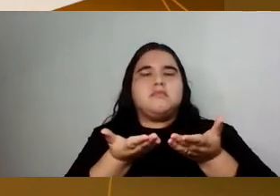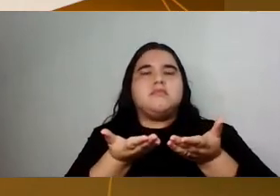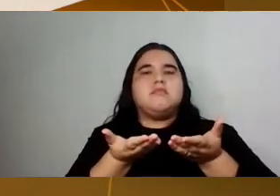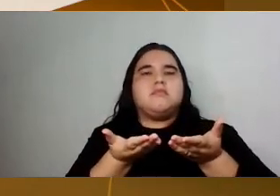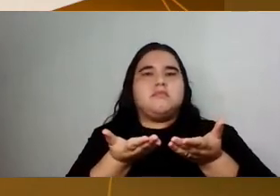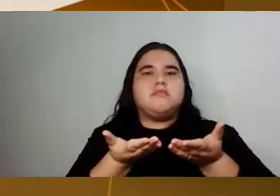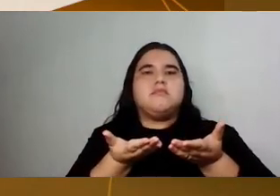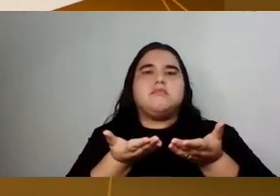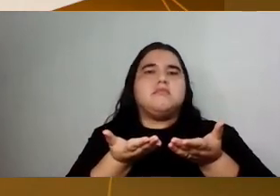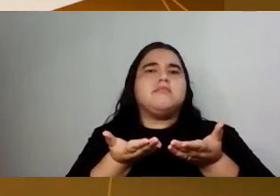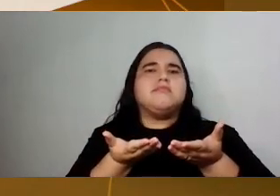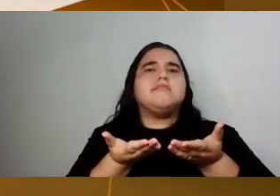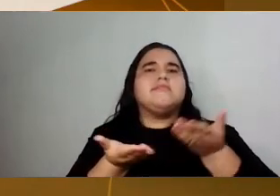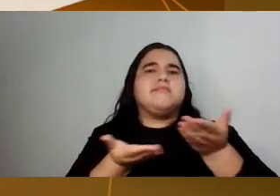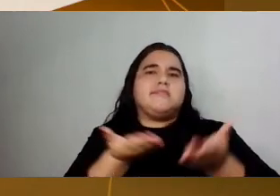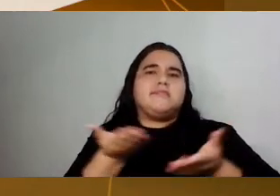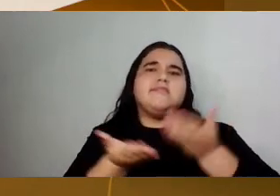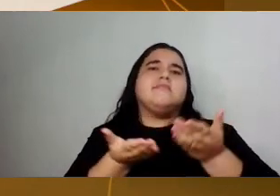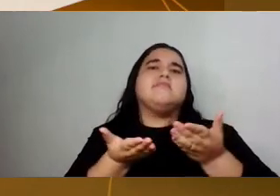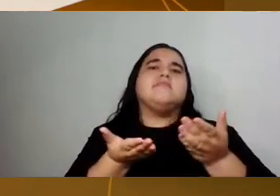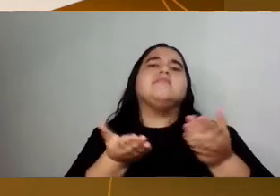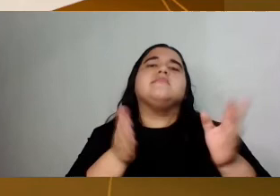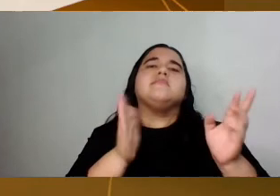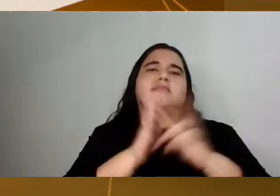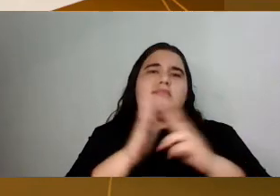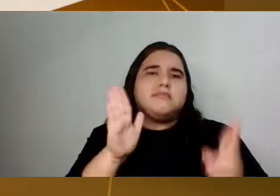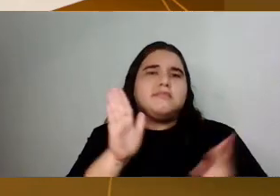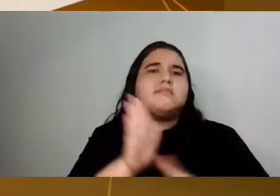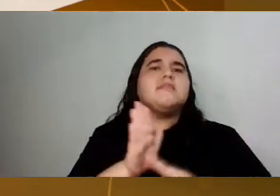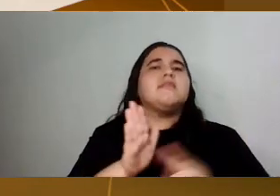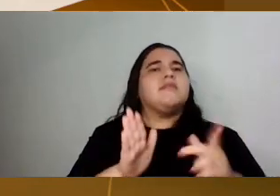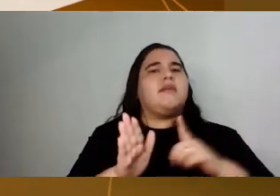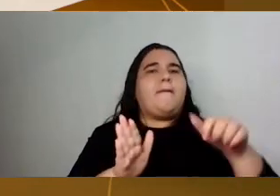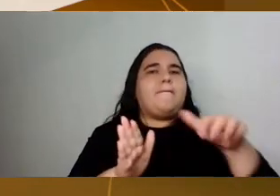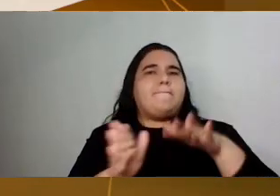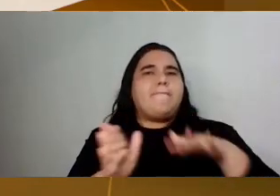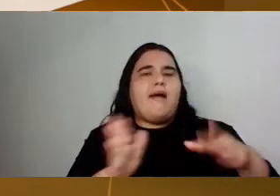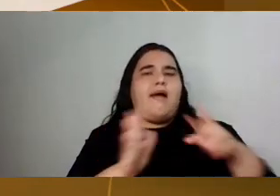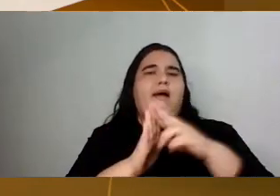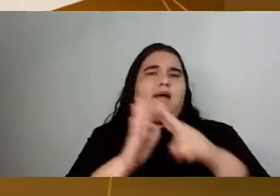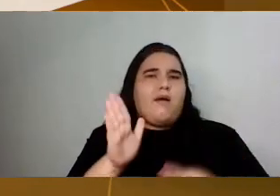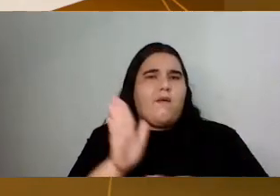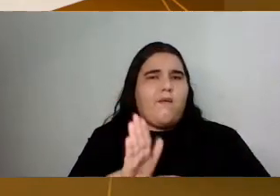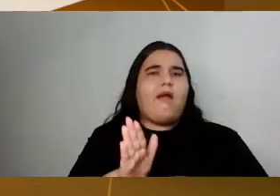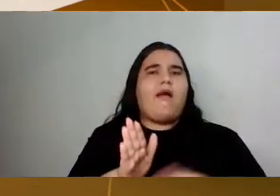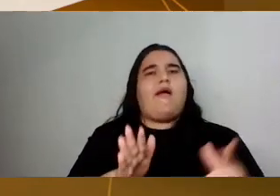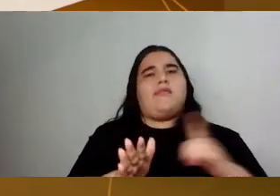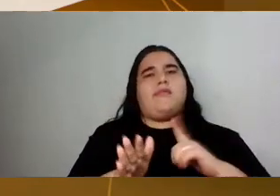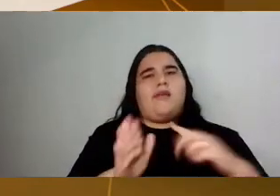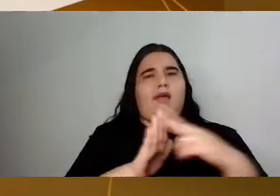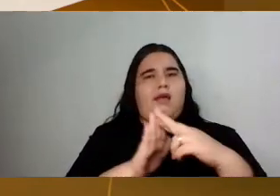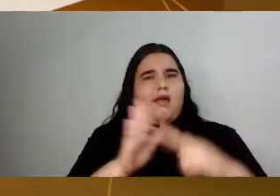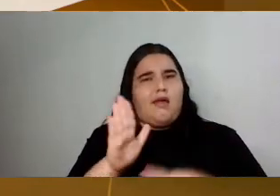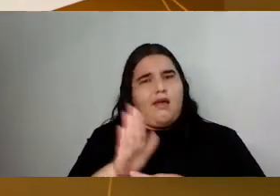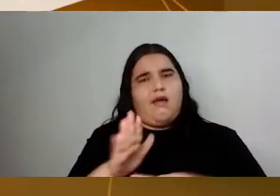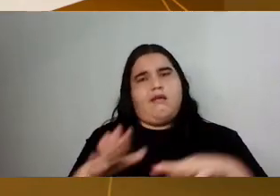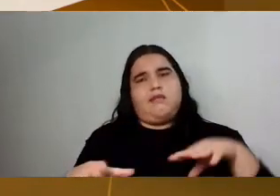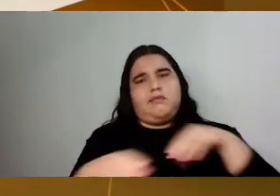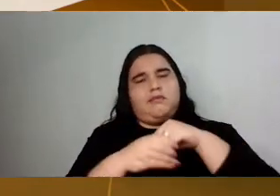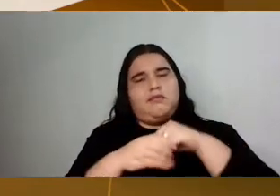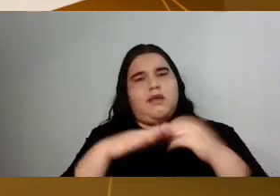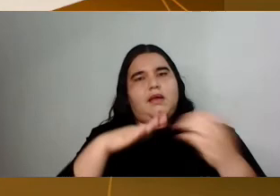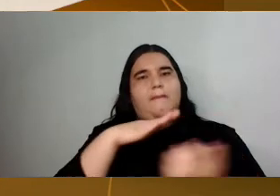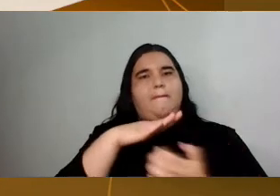tem que atender à regulação, né? A gente está no mercado regulado, tem os nossos procedimentos internos para atender os critérios